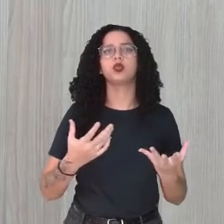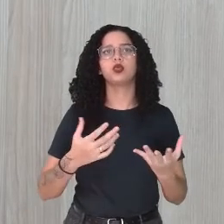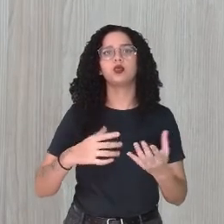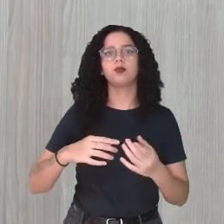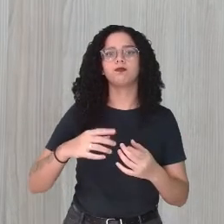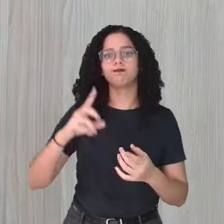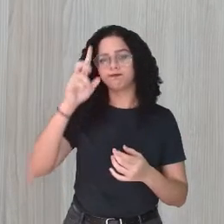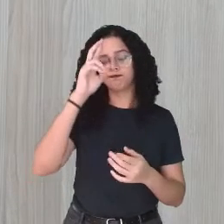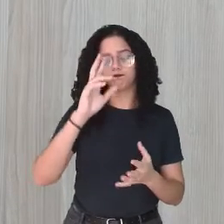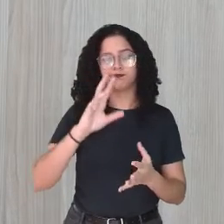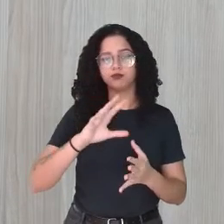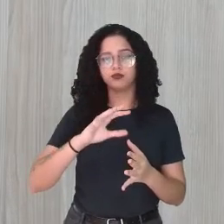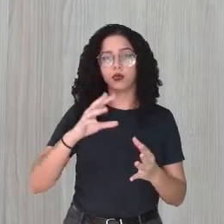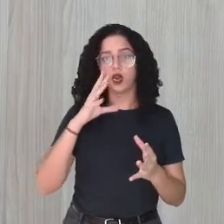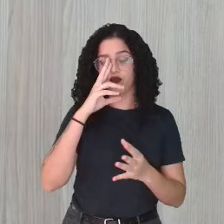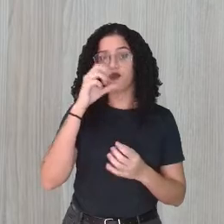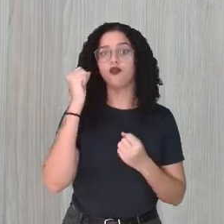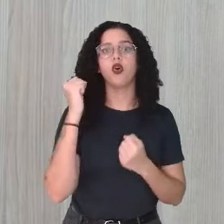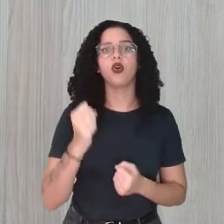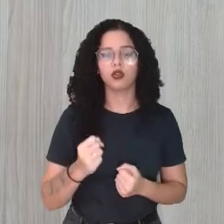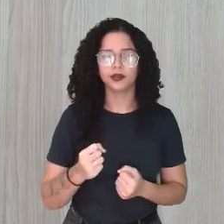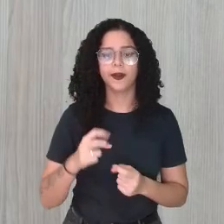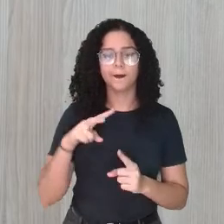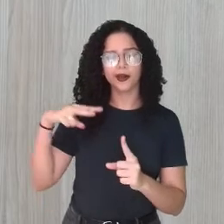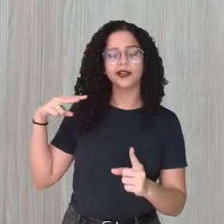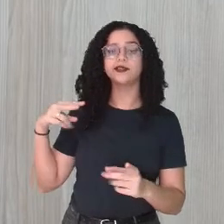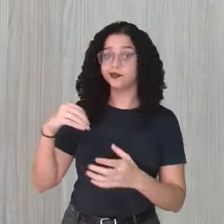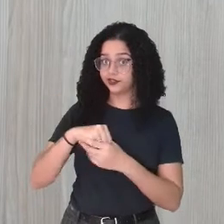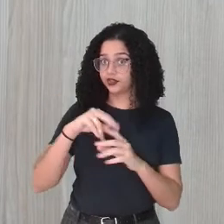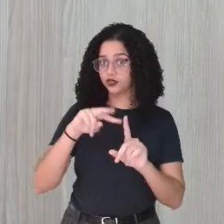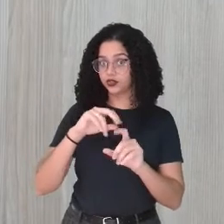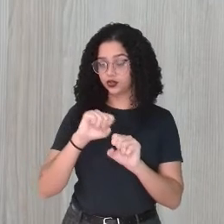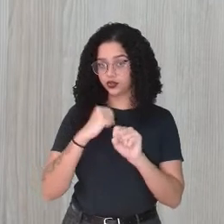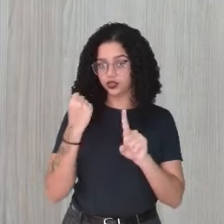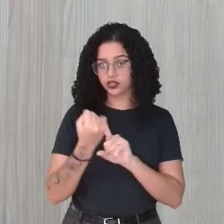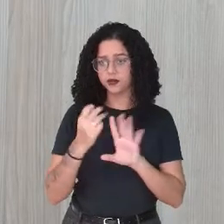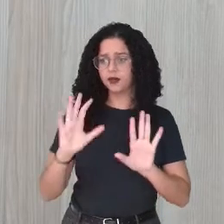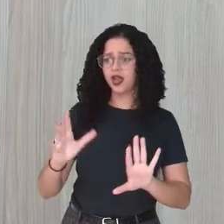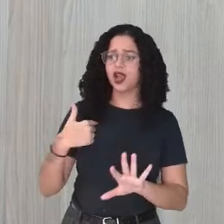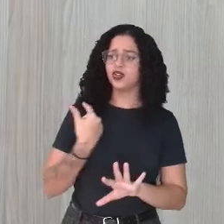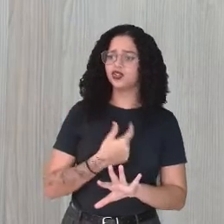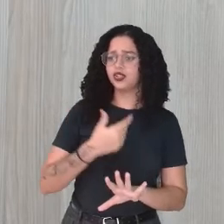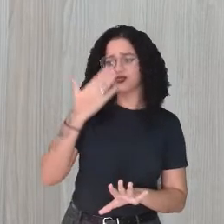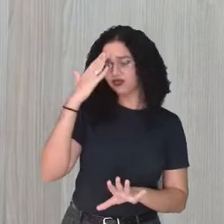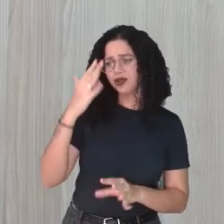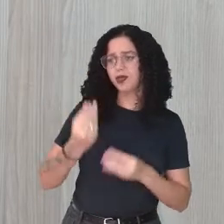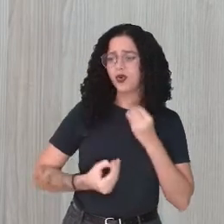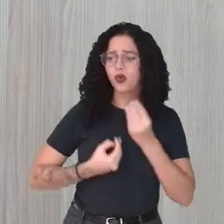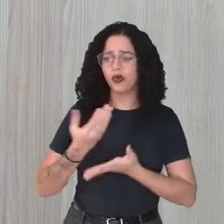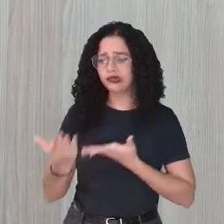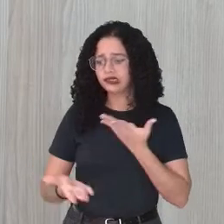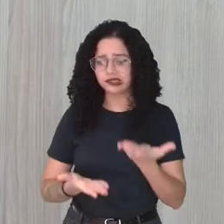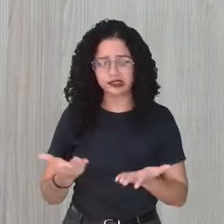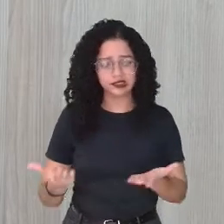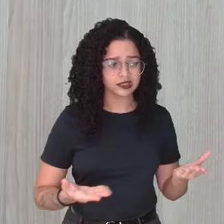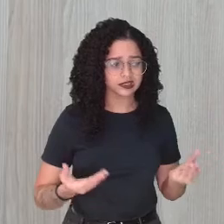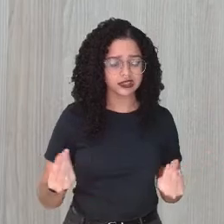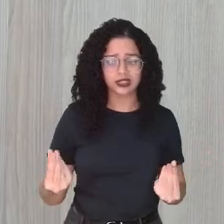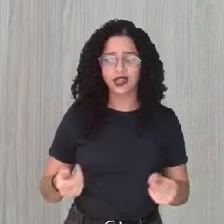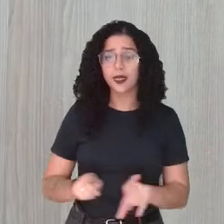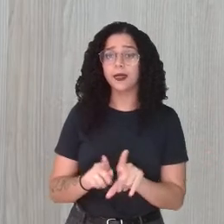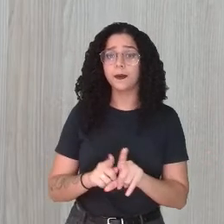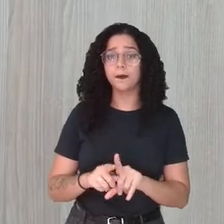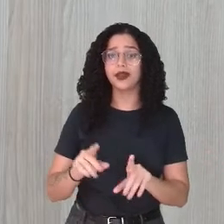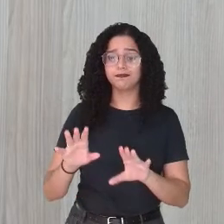radical dentro da perspectiva da sociedade. E a gente não soube lidar muito bem não, né? Inclusive com essa questão